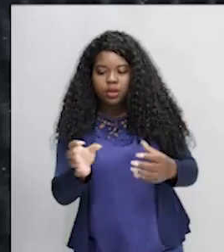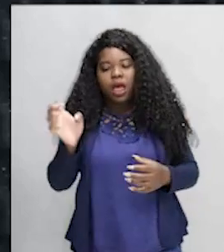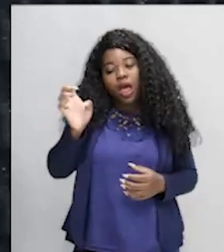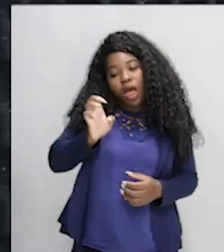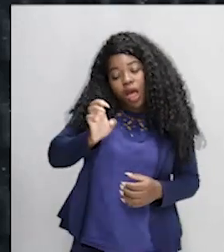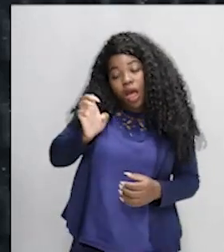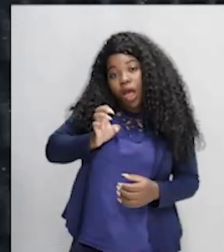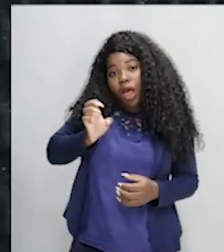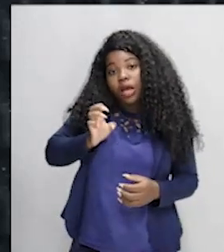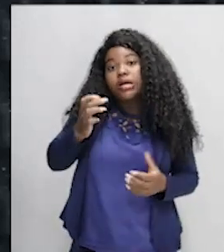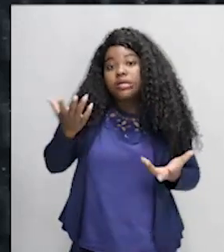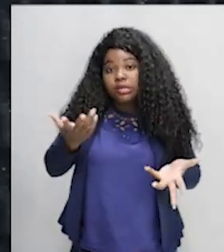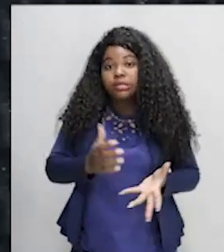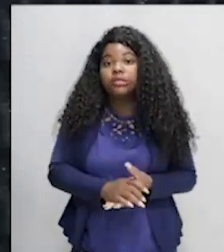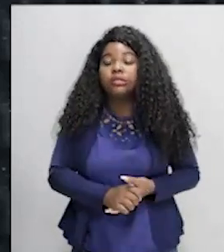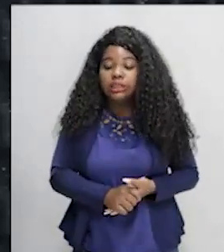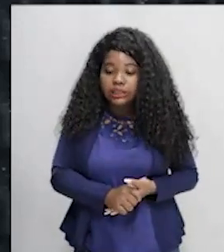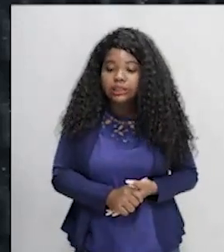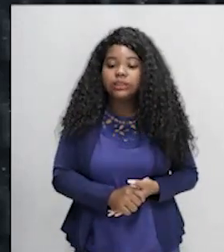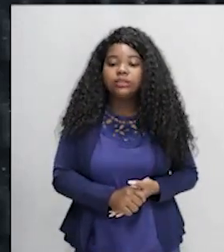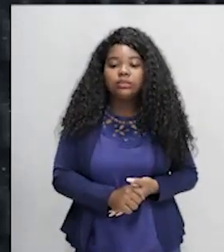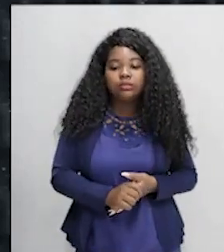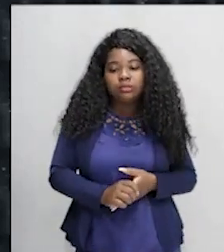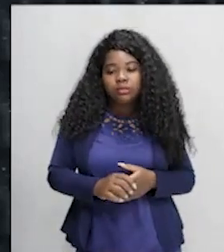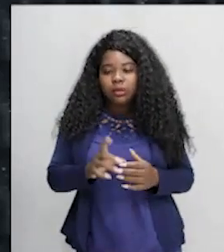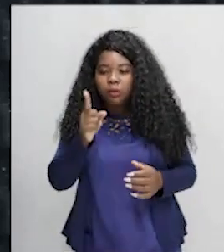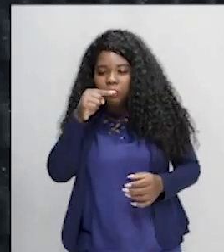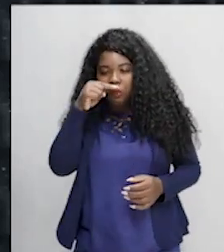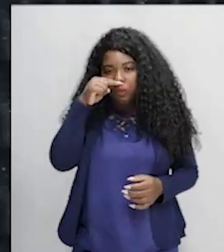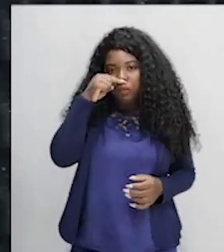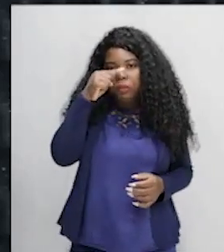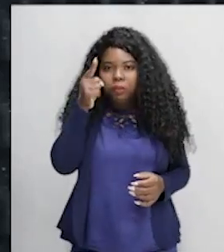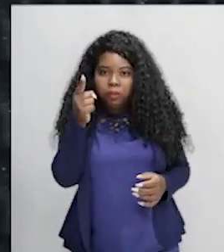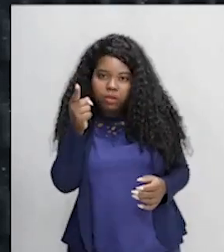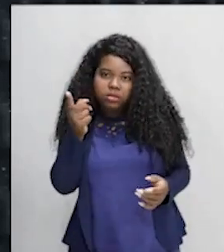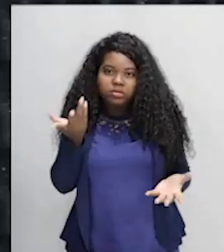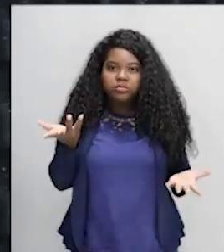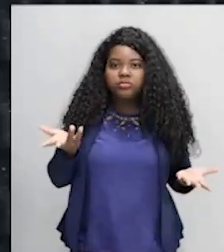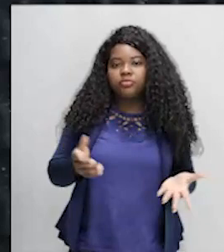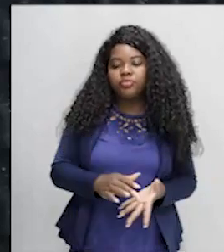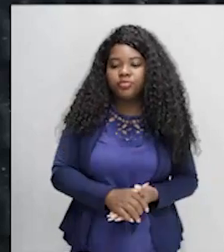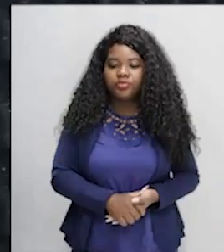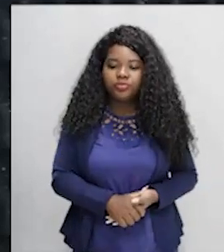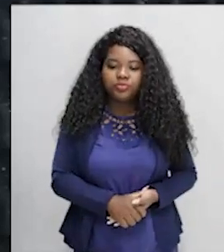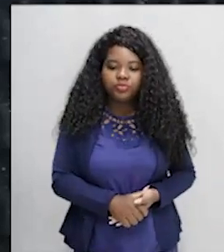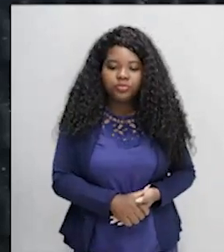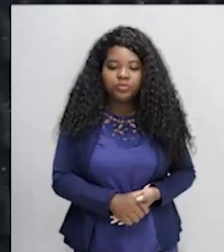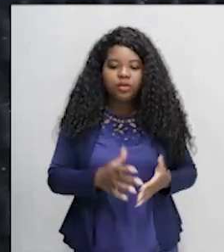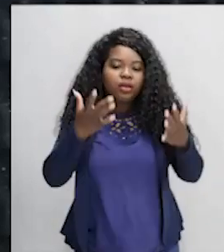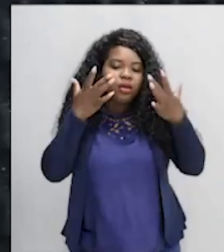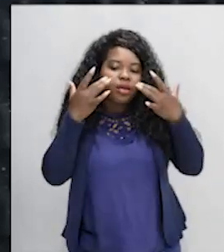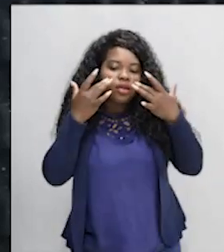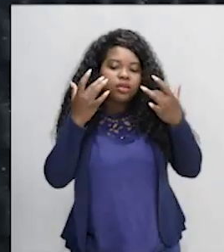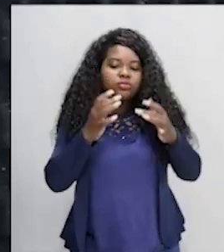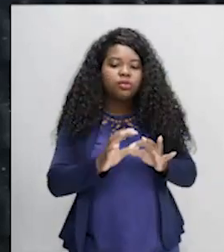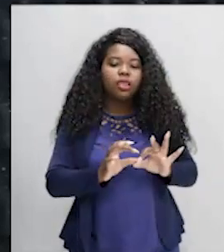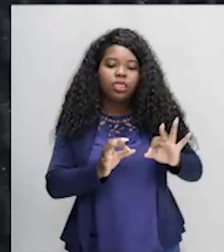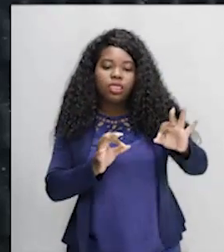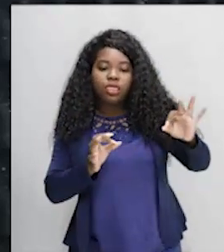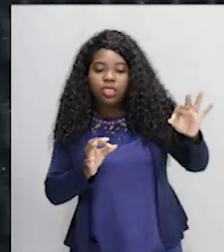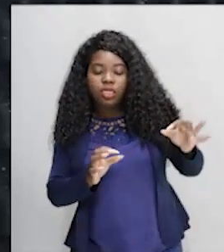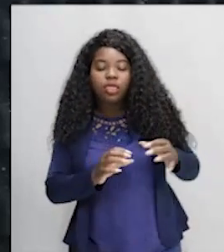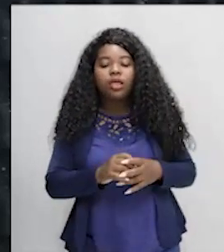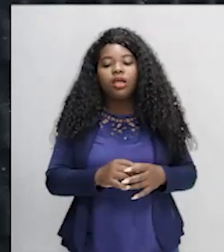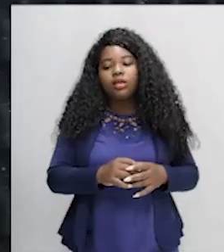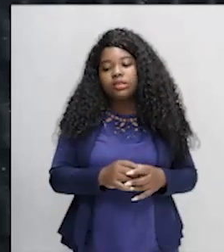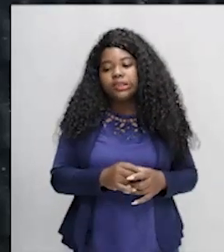muito rica e um pseudo refino que às vezes a gente leva em consideração se era ou não era. As peças eram mais longas, né?